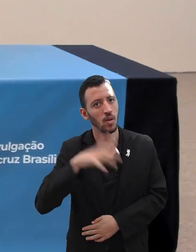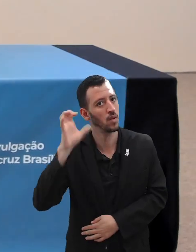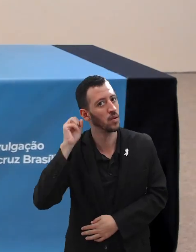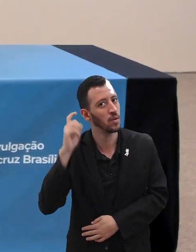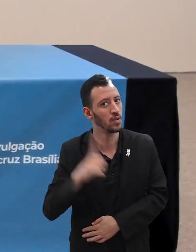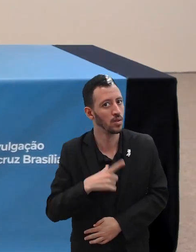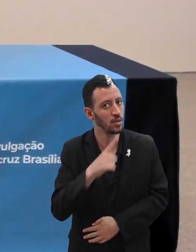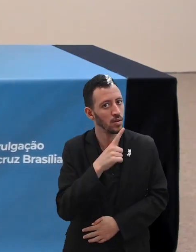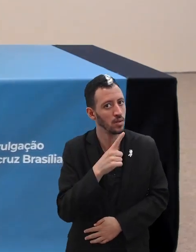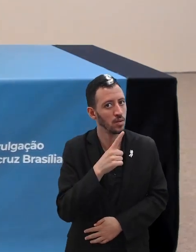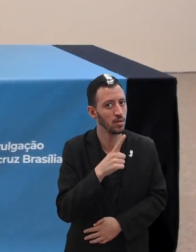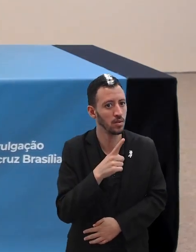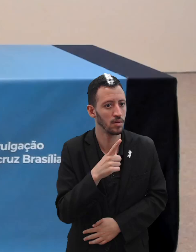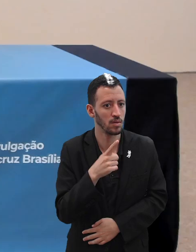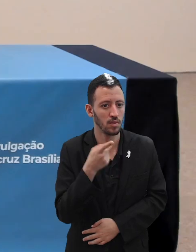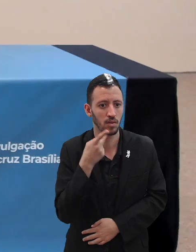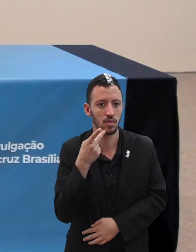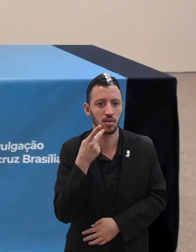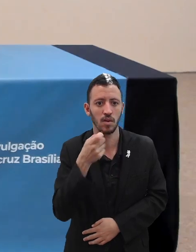ouvindo, não é, produção?